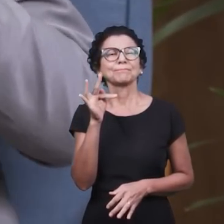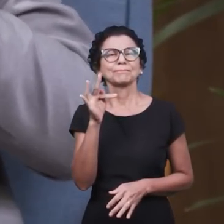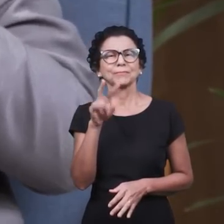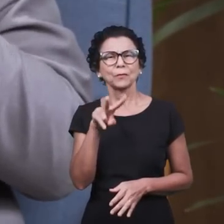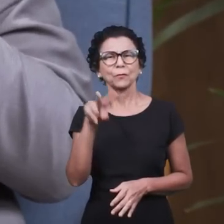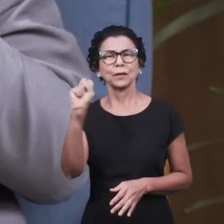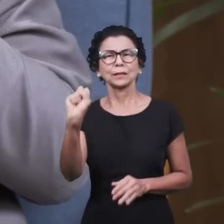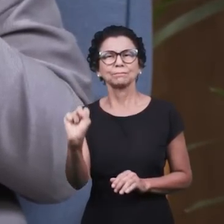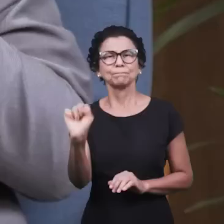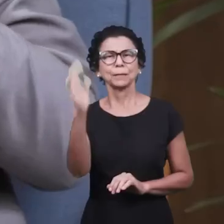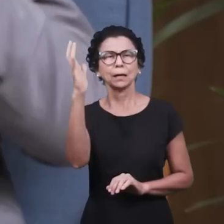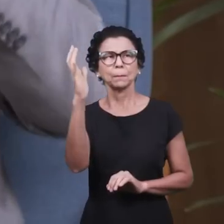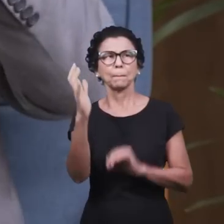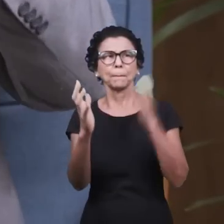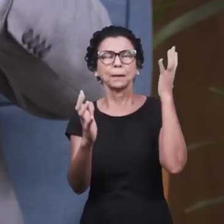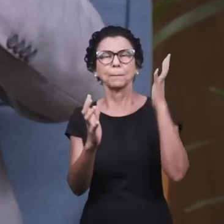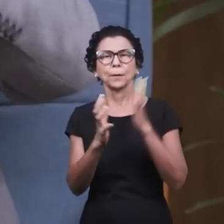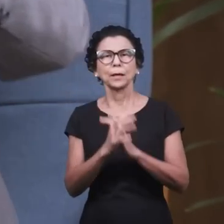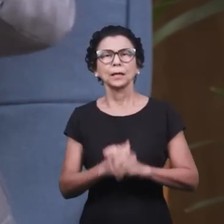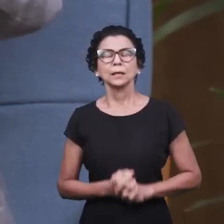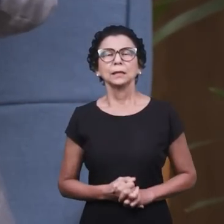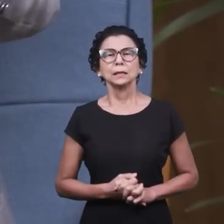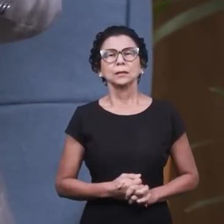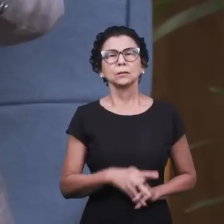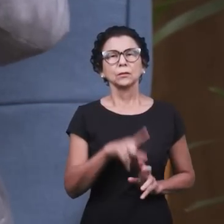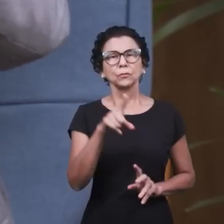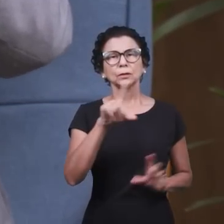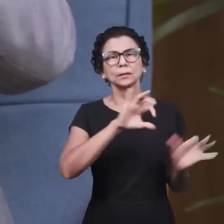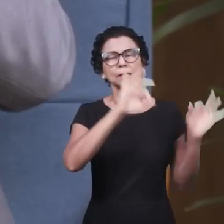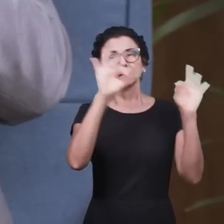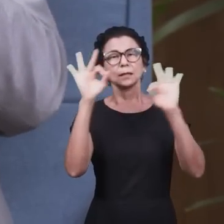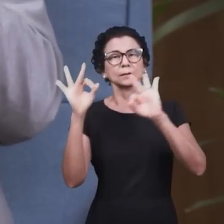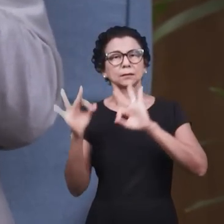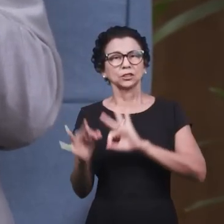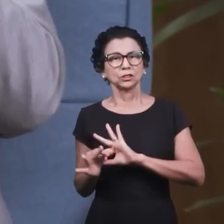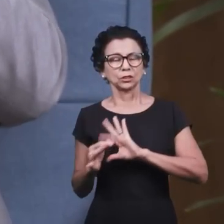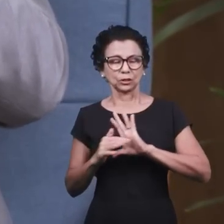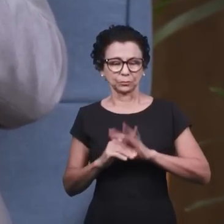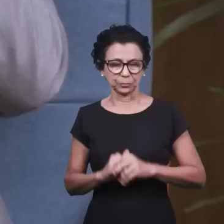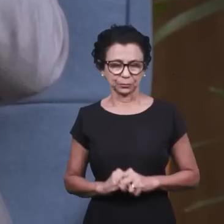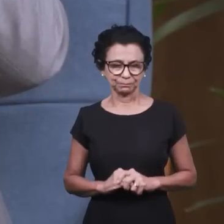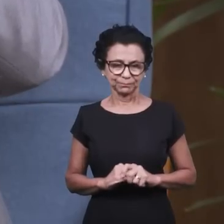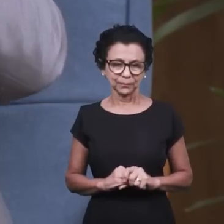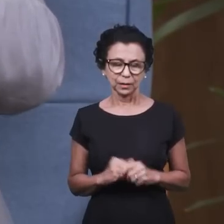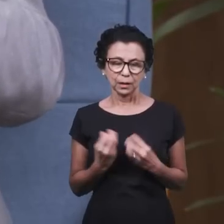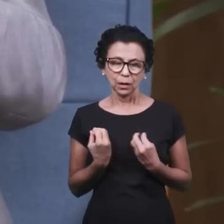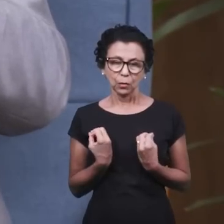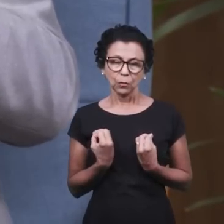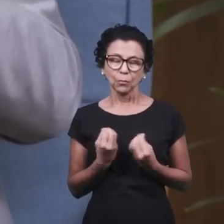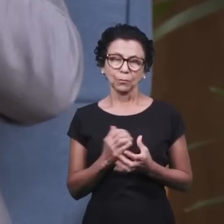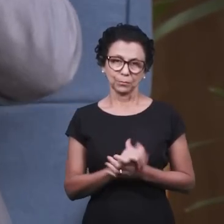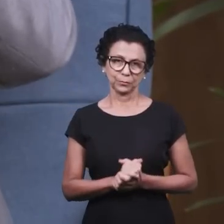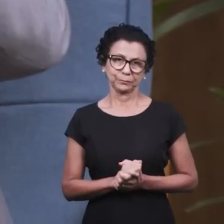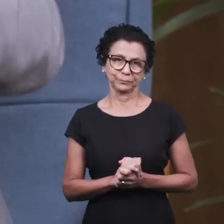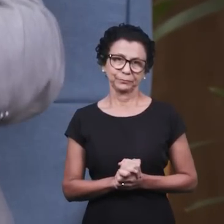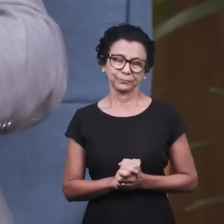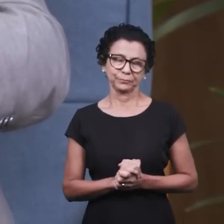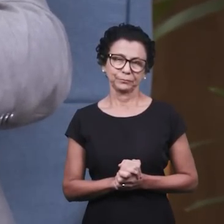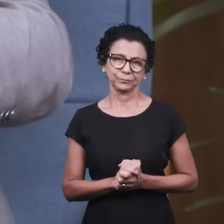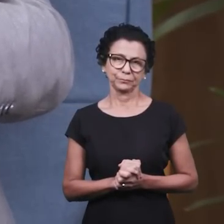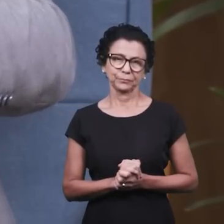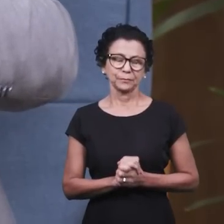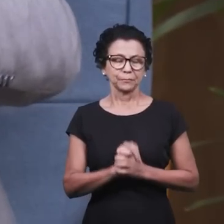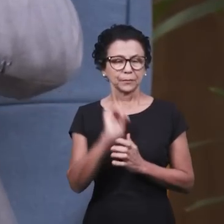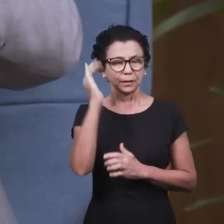eu, que estou assistindo, né, ou a pessoa que está nos assistindo agora, como é que nós aplicamos isso, como é que nós entendemos